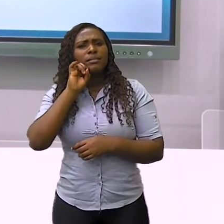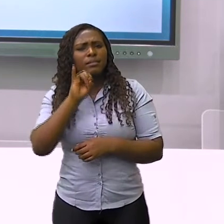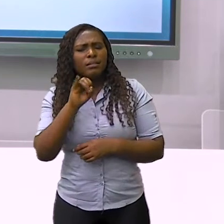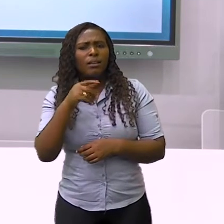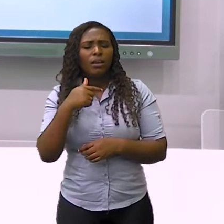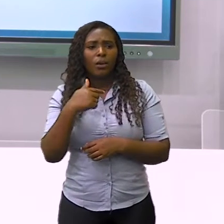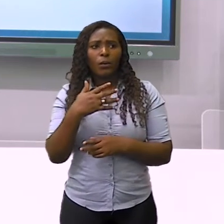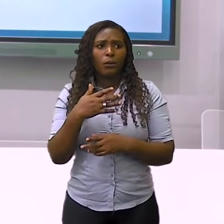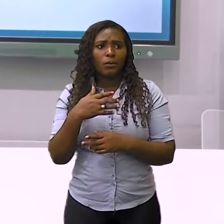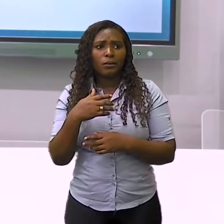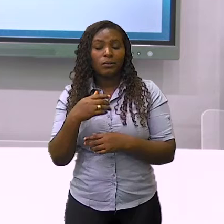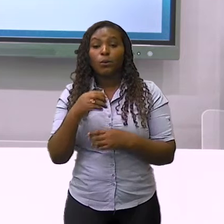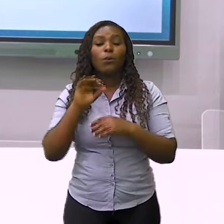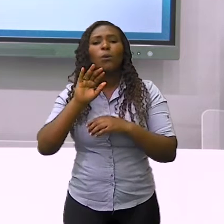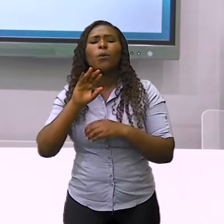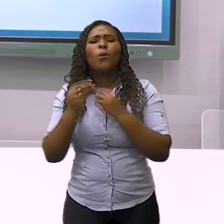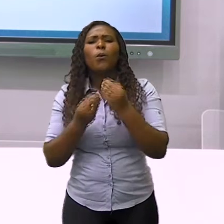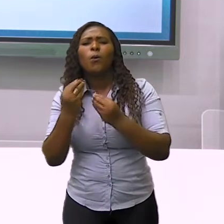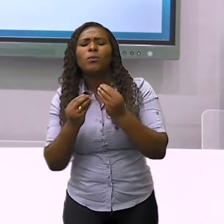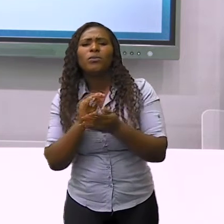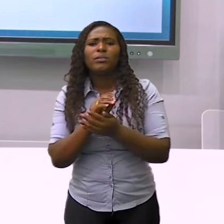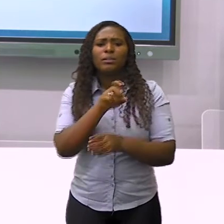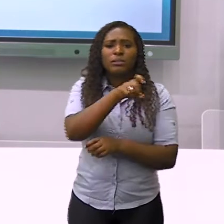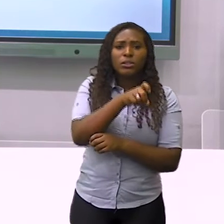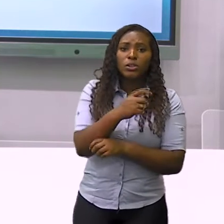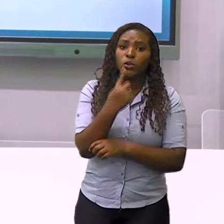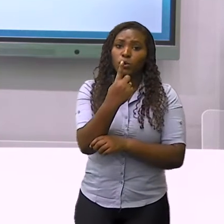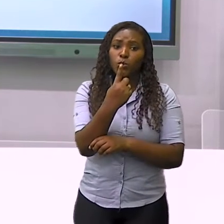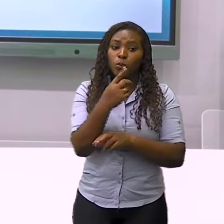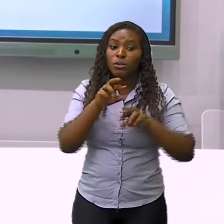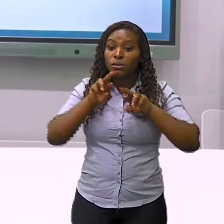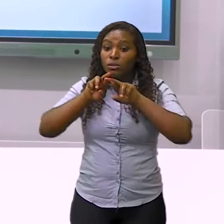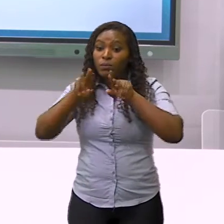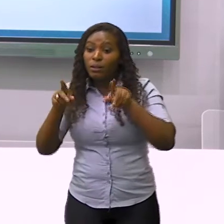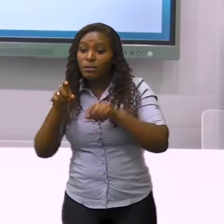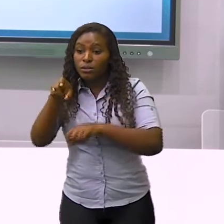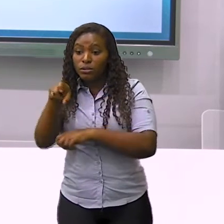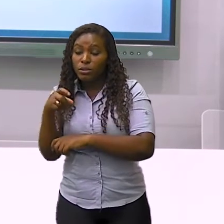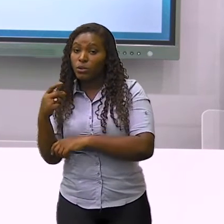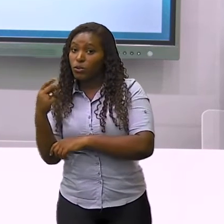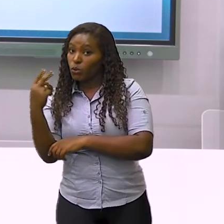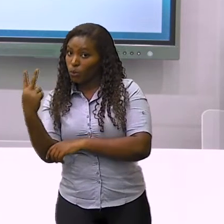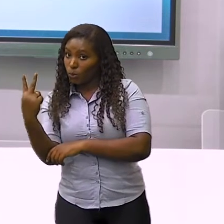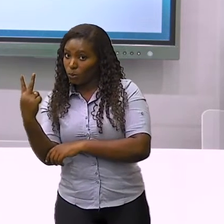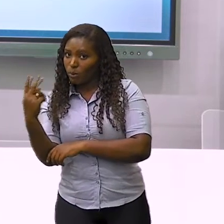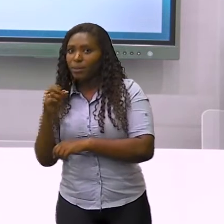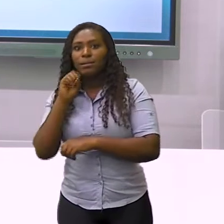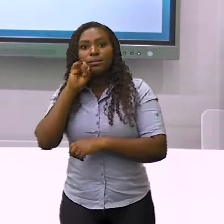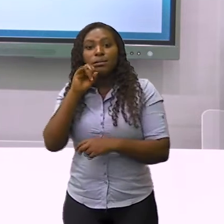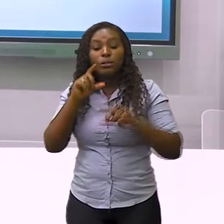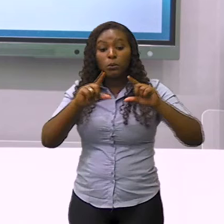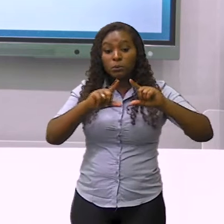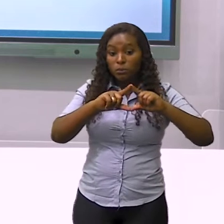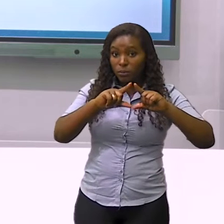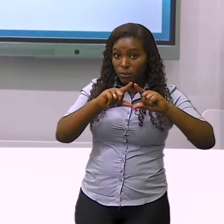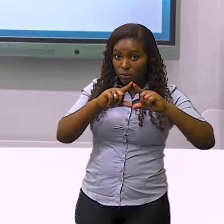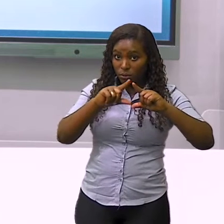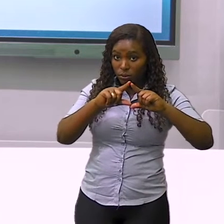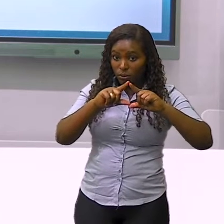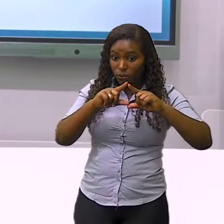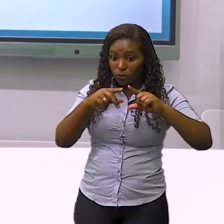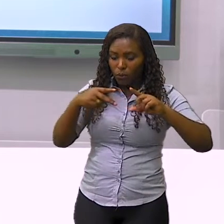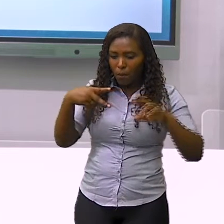eu fosse substituir, eu ia encontrar a mesma coisa do exercício anterior. Eu ia encontrar uma outra equação de segundo